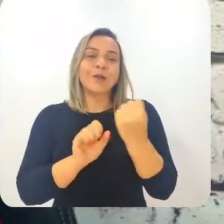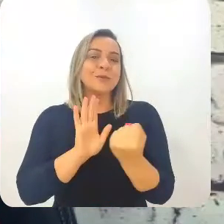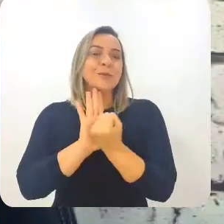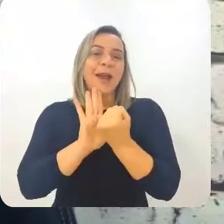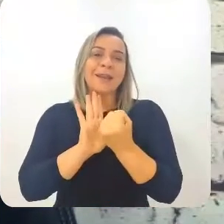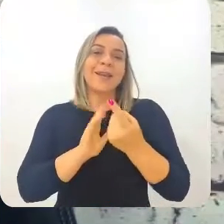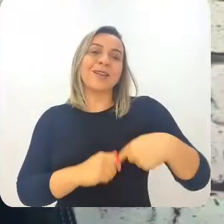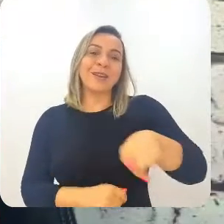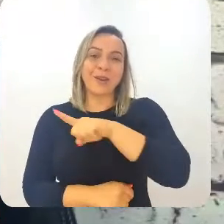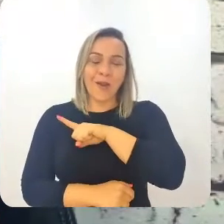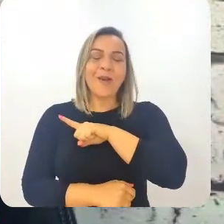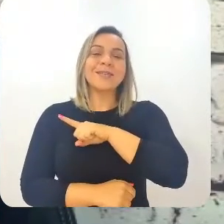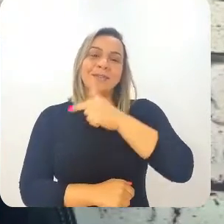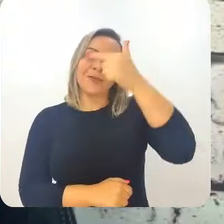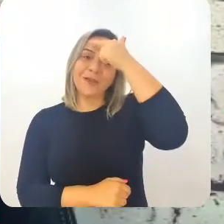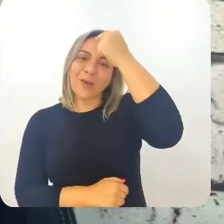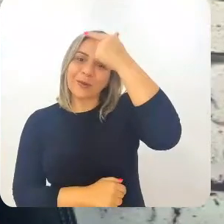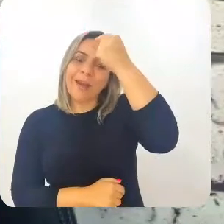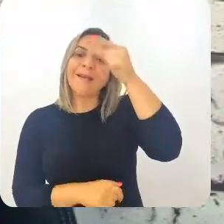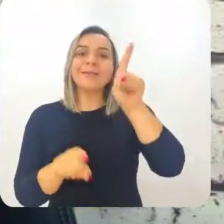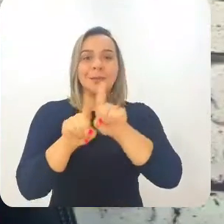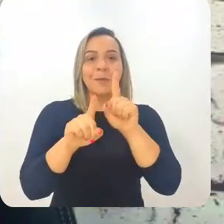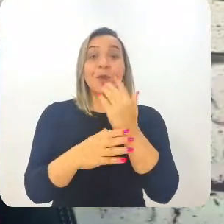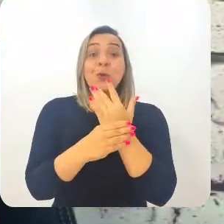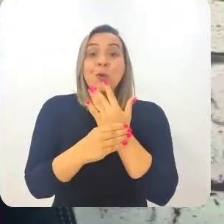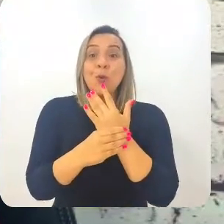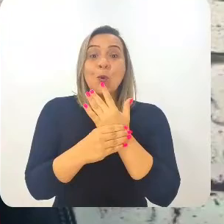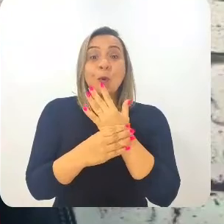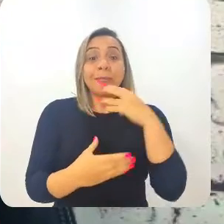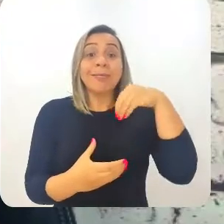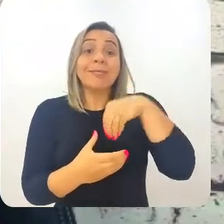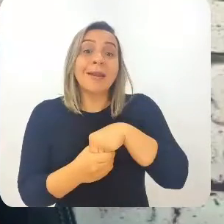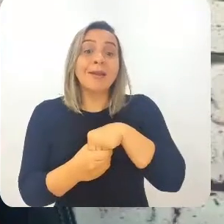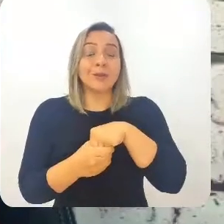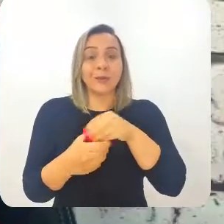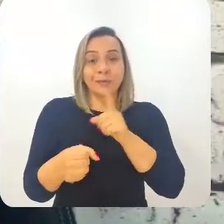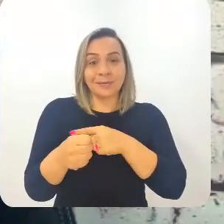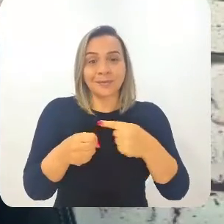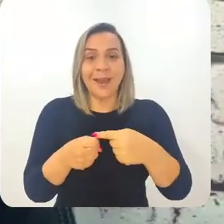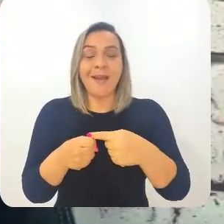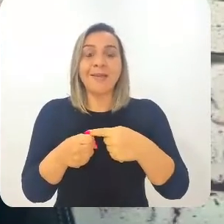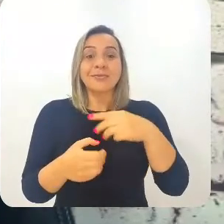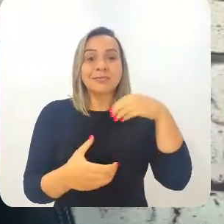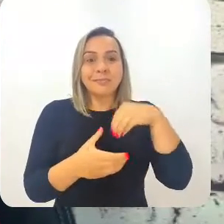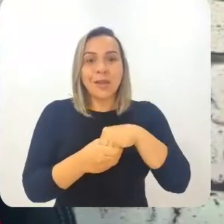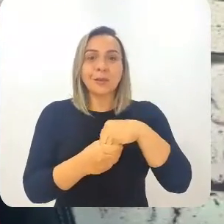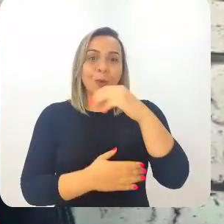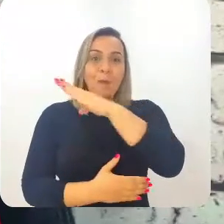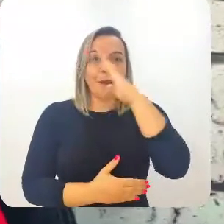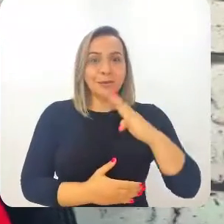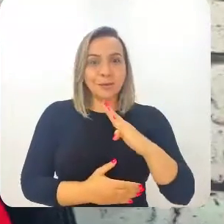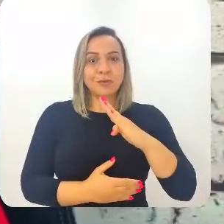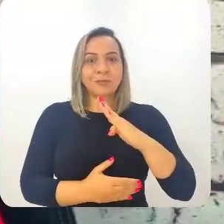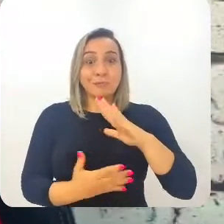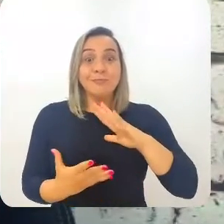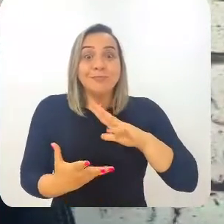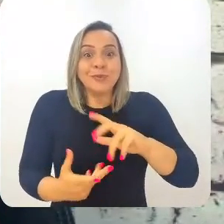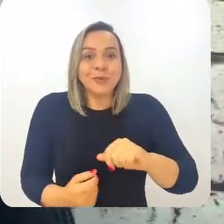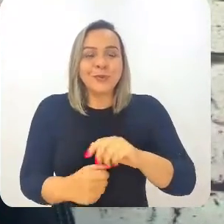da faculdade na nossa universidade, na cidade e no contexto nacional e internacional. Mulheres